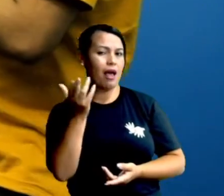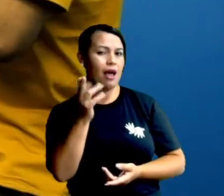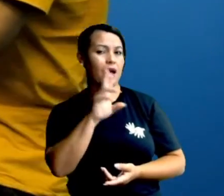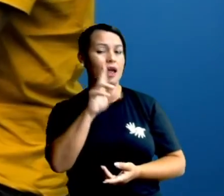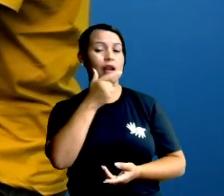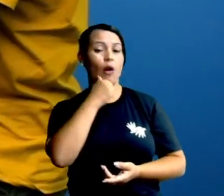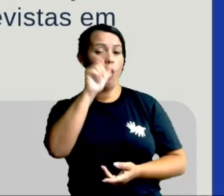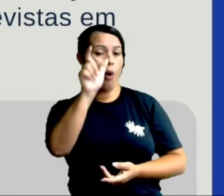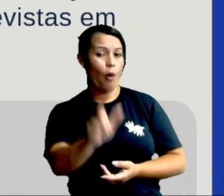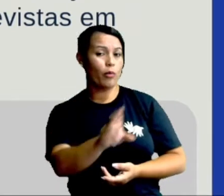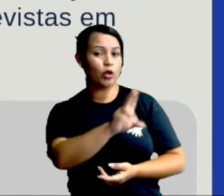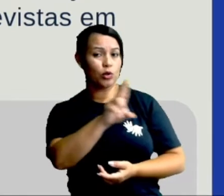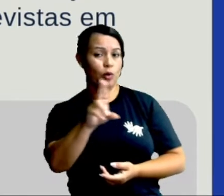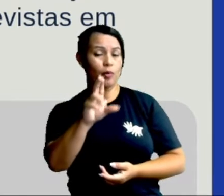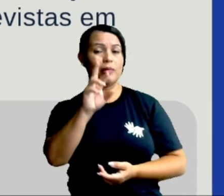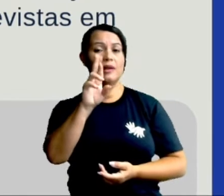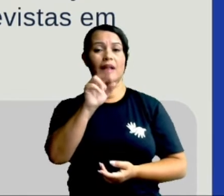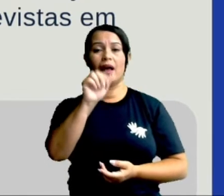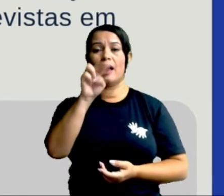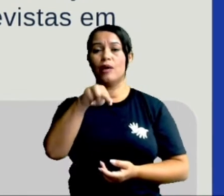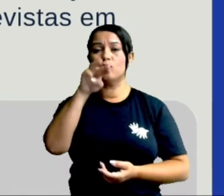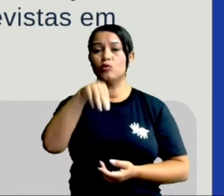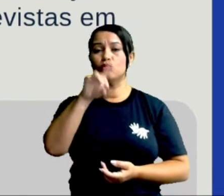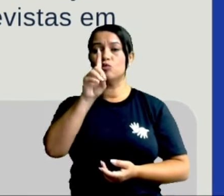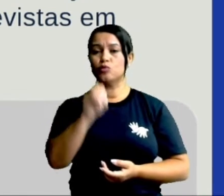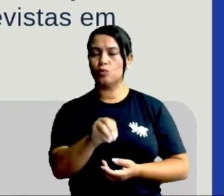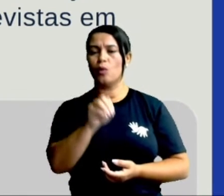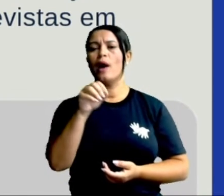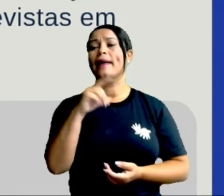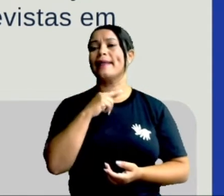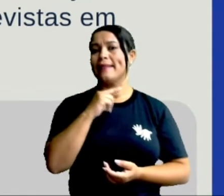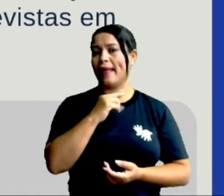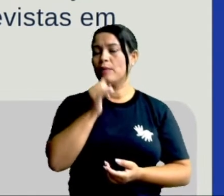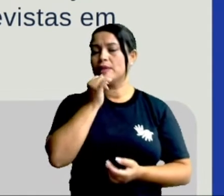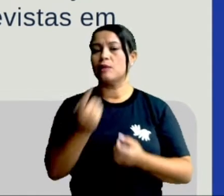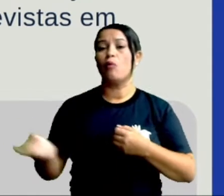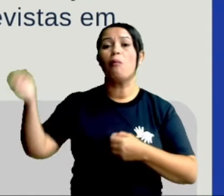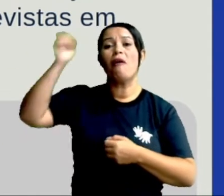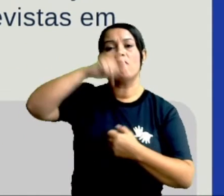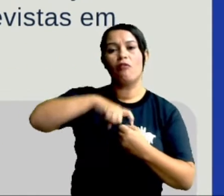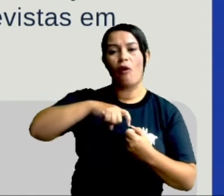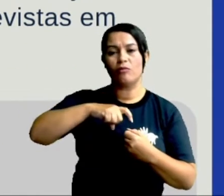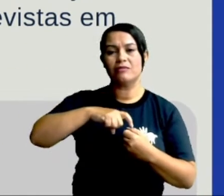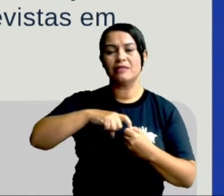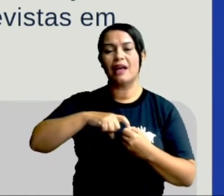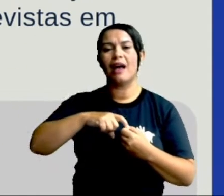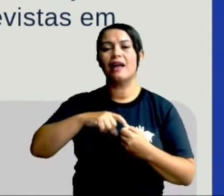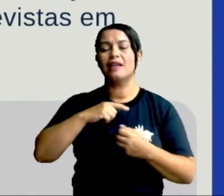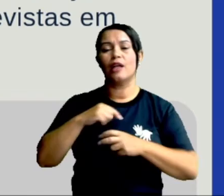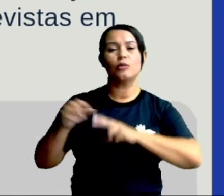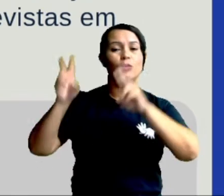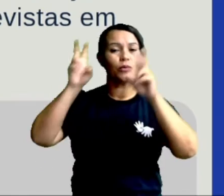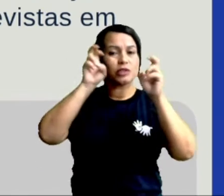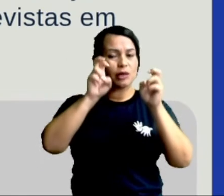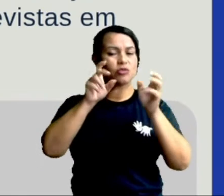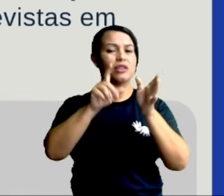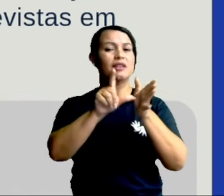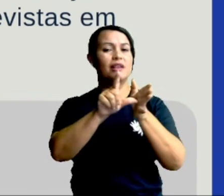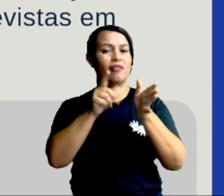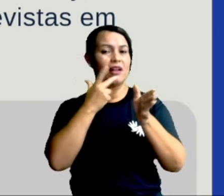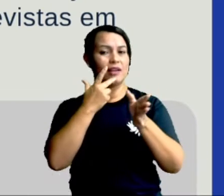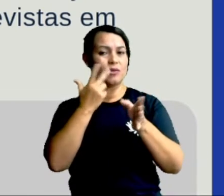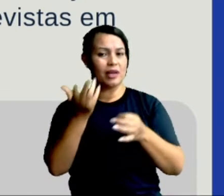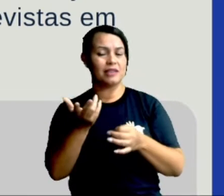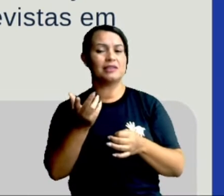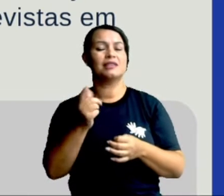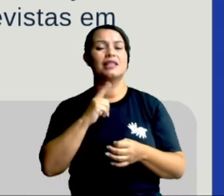aquele homem, aí se recorre a uma outra expressão que retoma, né, um termo que já foi anteriormente mencionado, é o